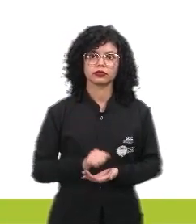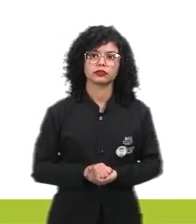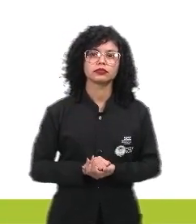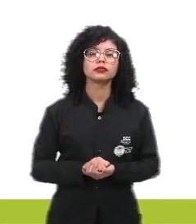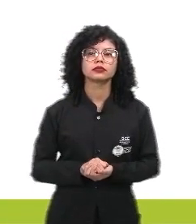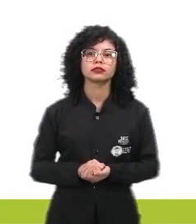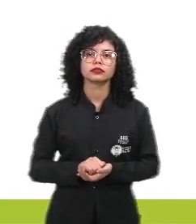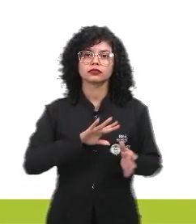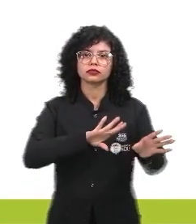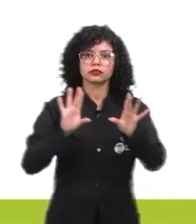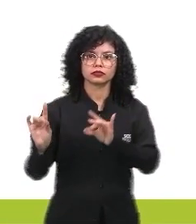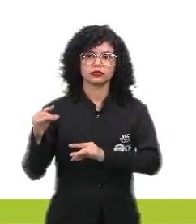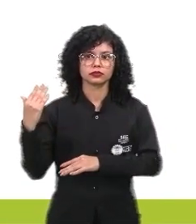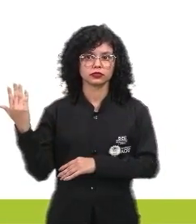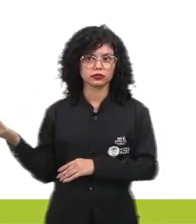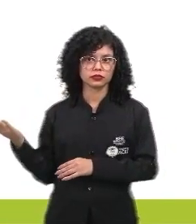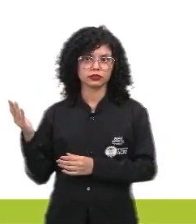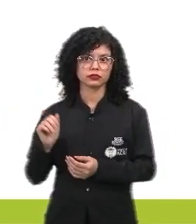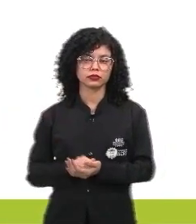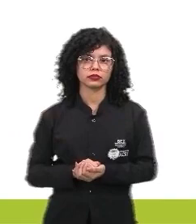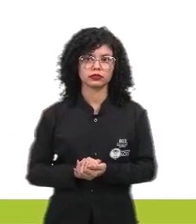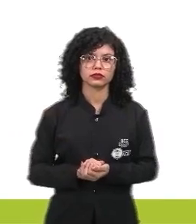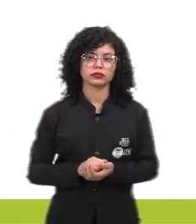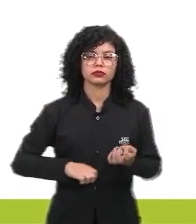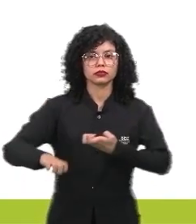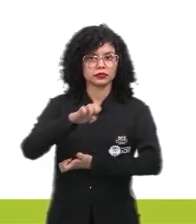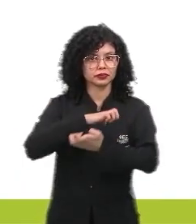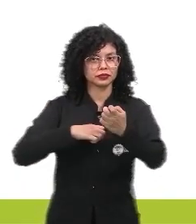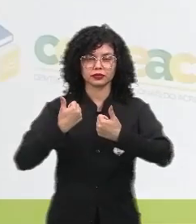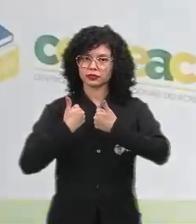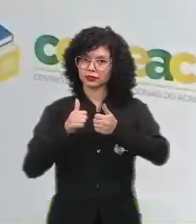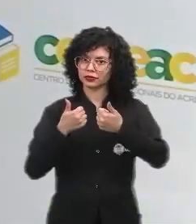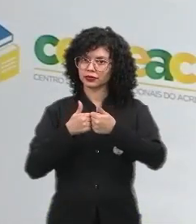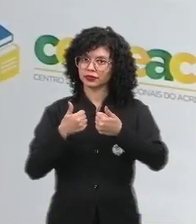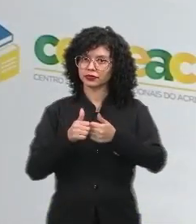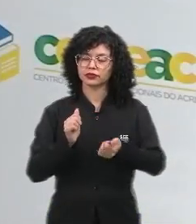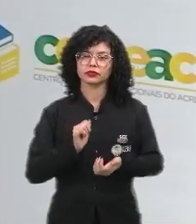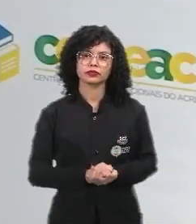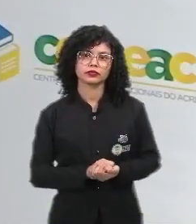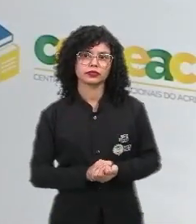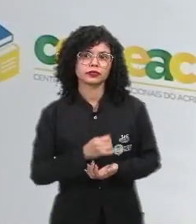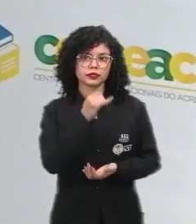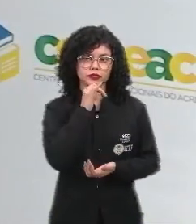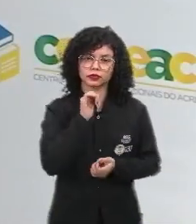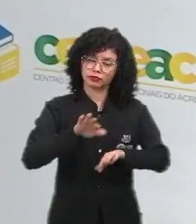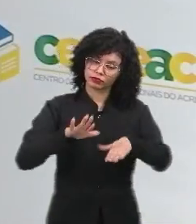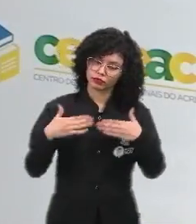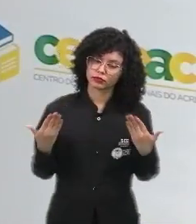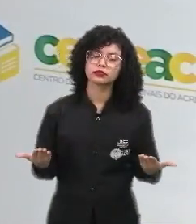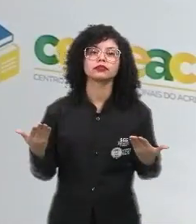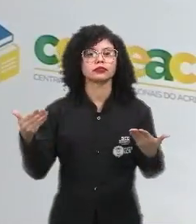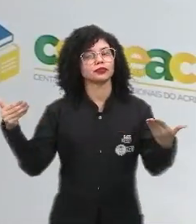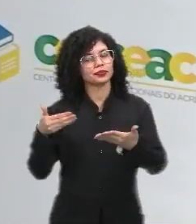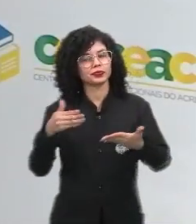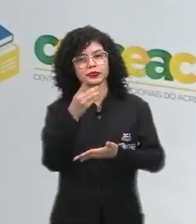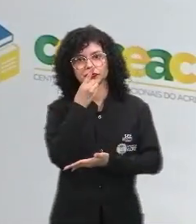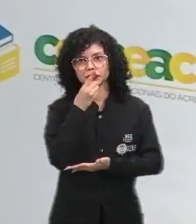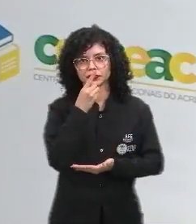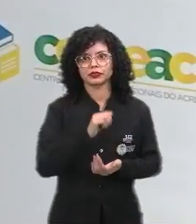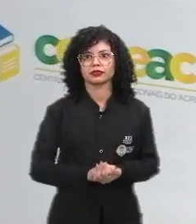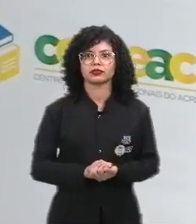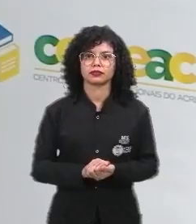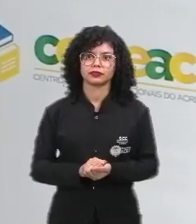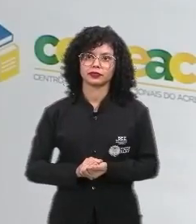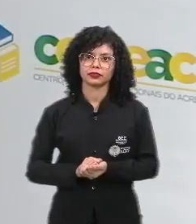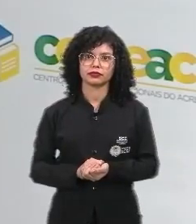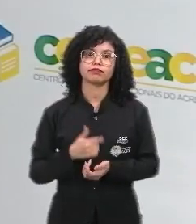Industrial, vai nos trazer a revolução dos transportes públicos, sem os quais, hoje em dia, né, nós